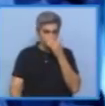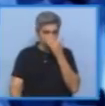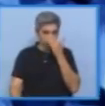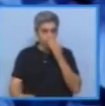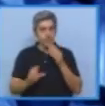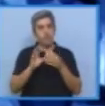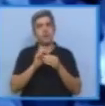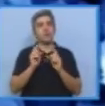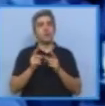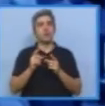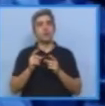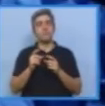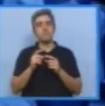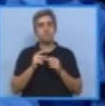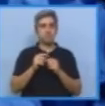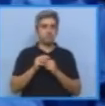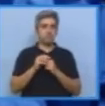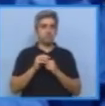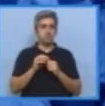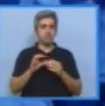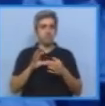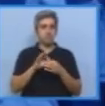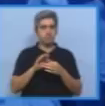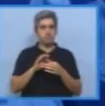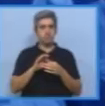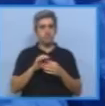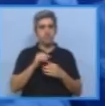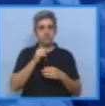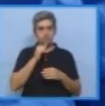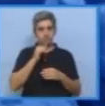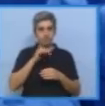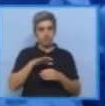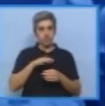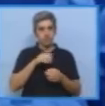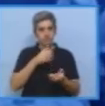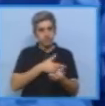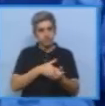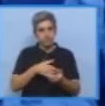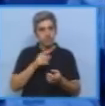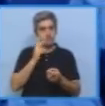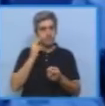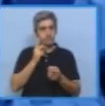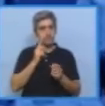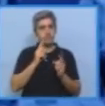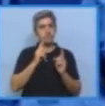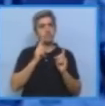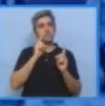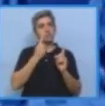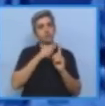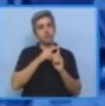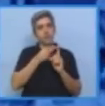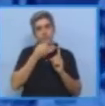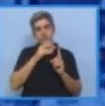que ver, sobretudo, com a questão até o sangue é a vida. Não é? Portanto, temos aqui uma mulher que está a perder a vida